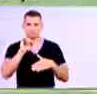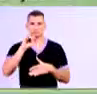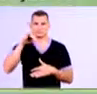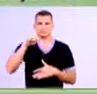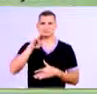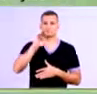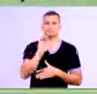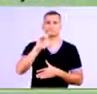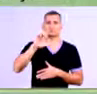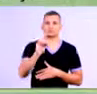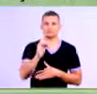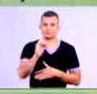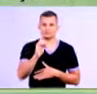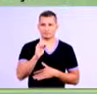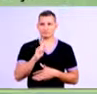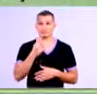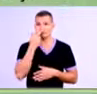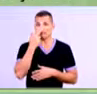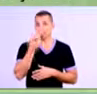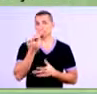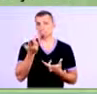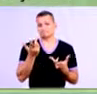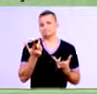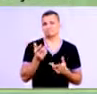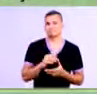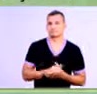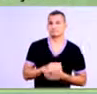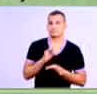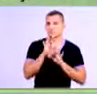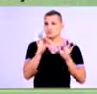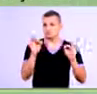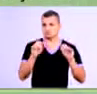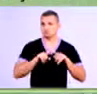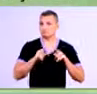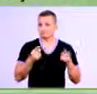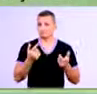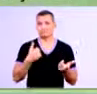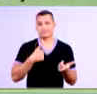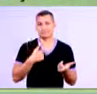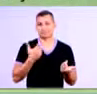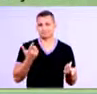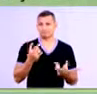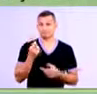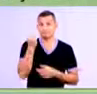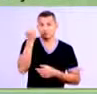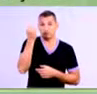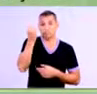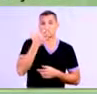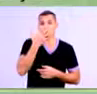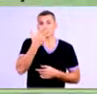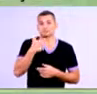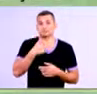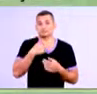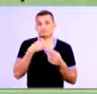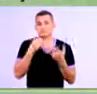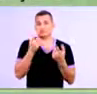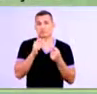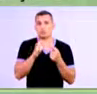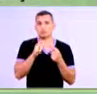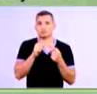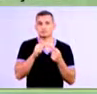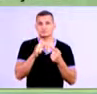Mas parecia que era maravilhoso, né? Então eu abusei, no caso, né? Eu abusei da combinação de